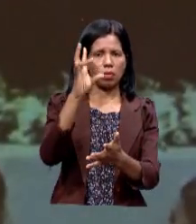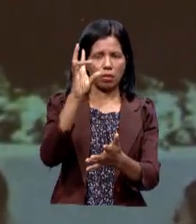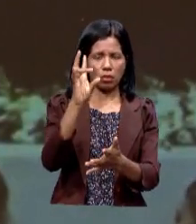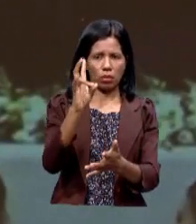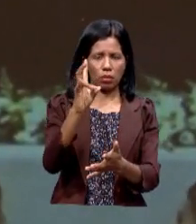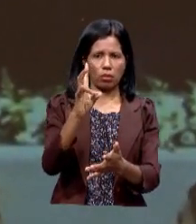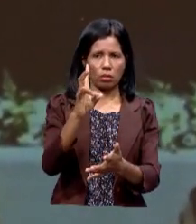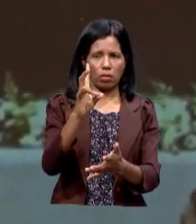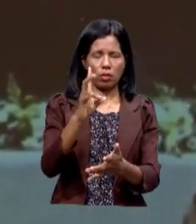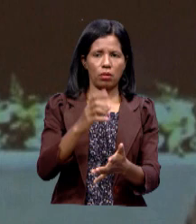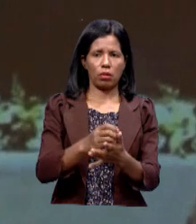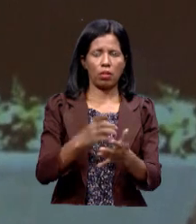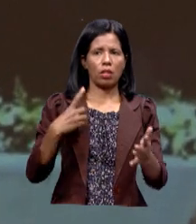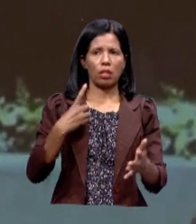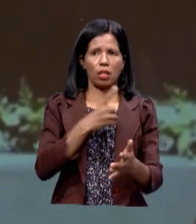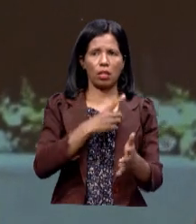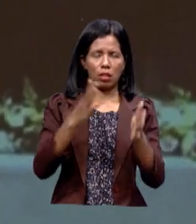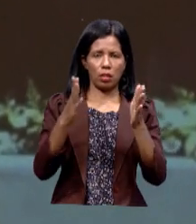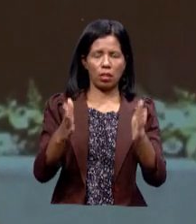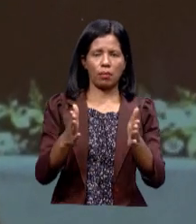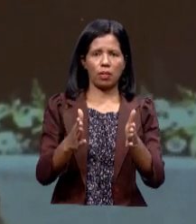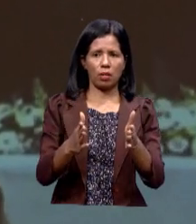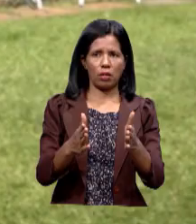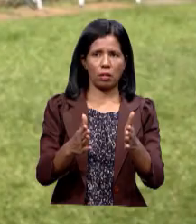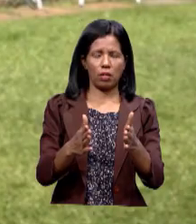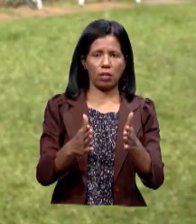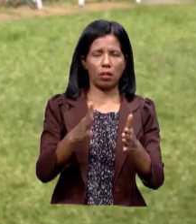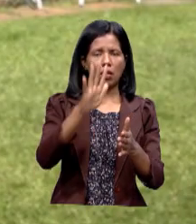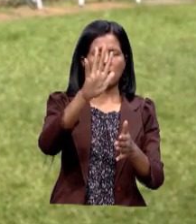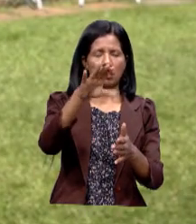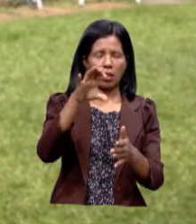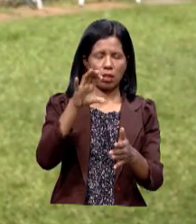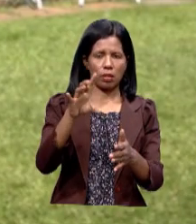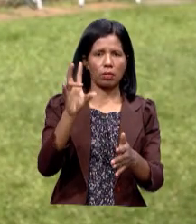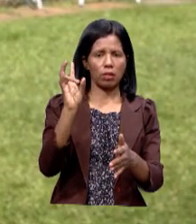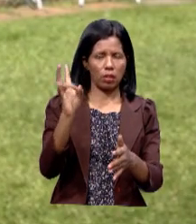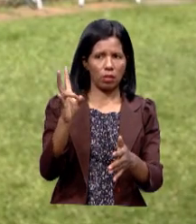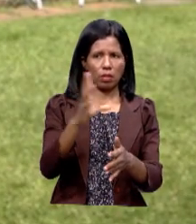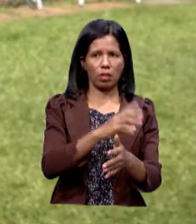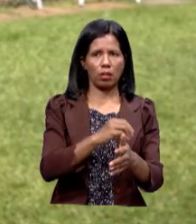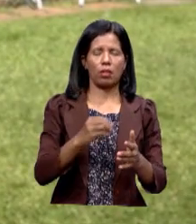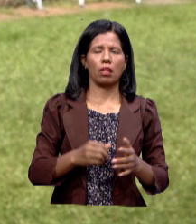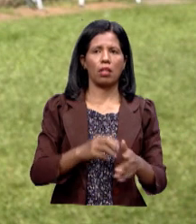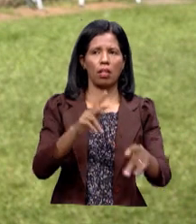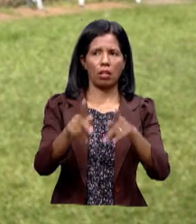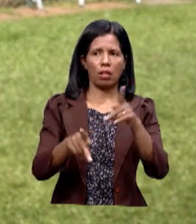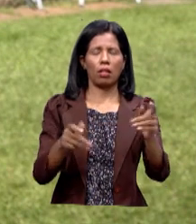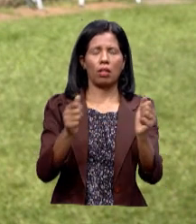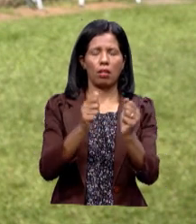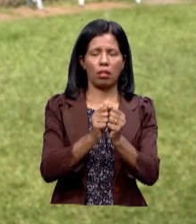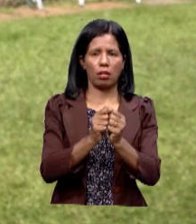deputados iha atus lima hitu, no senadores iha